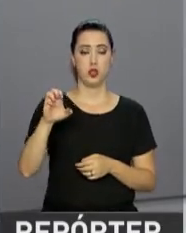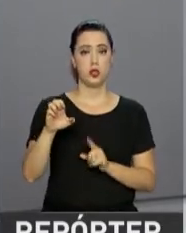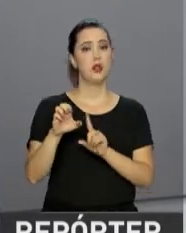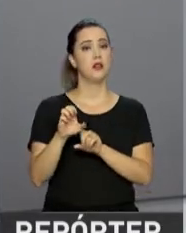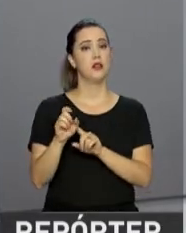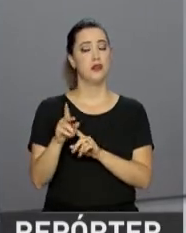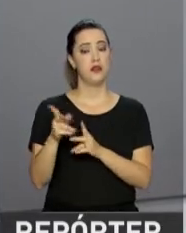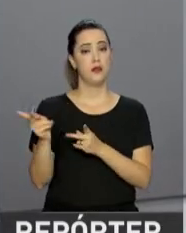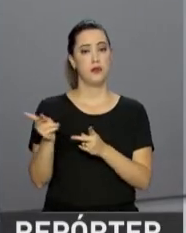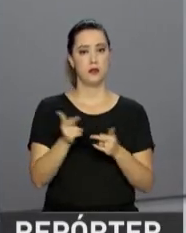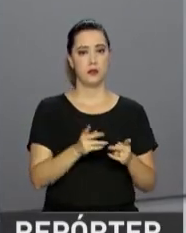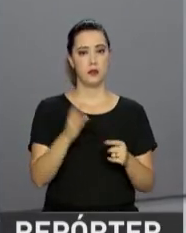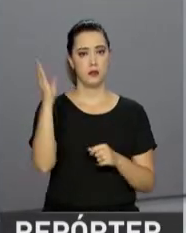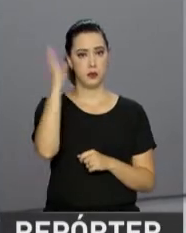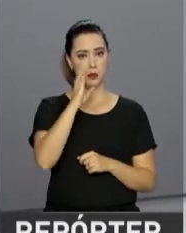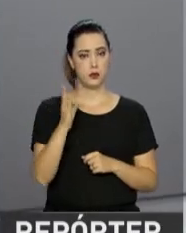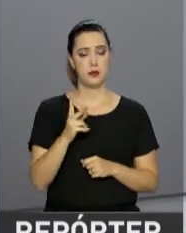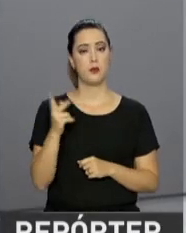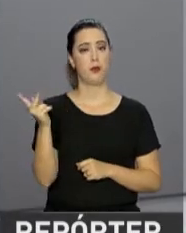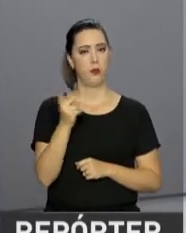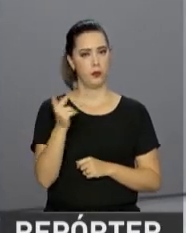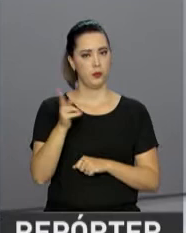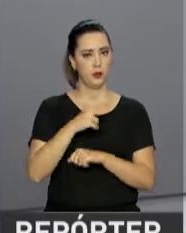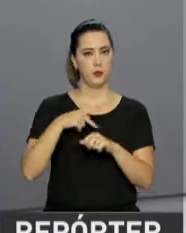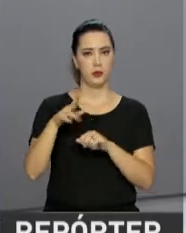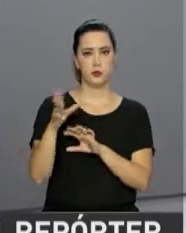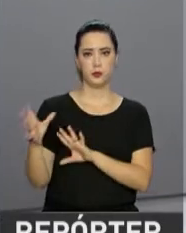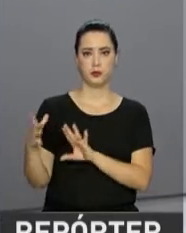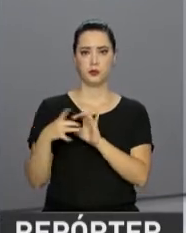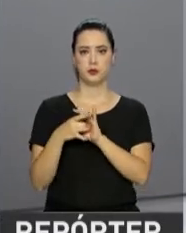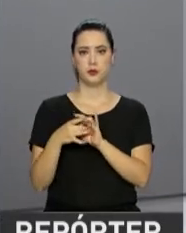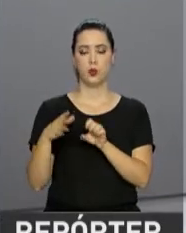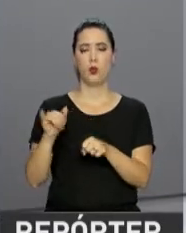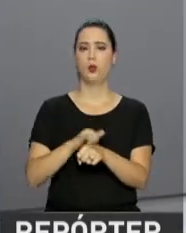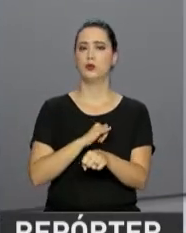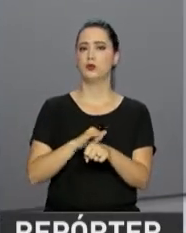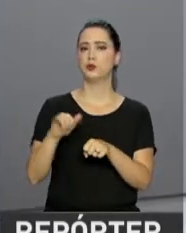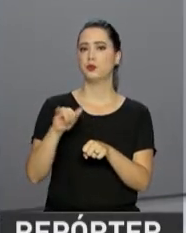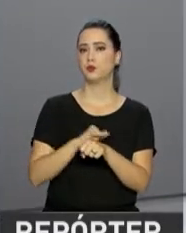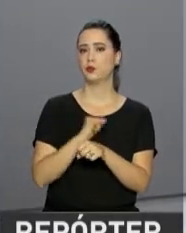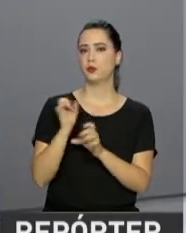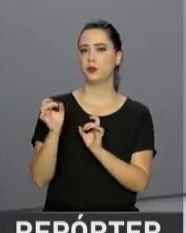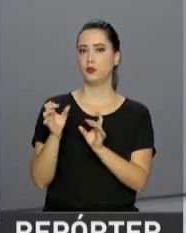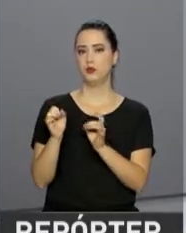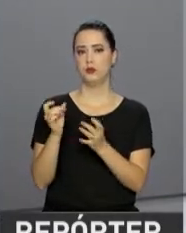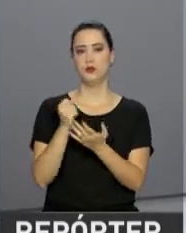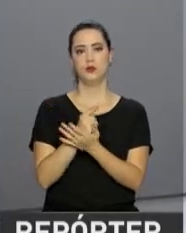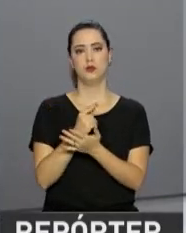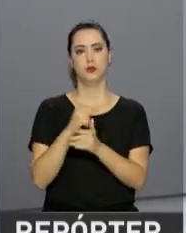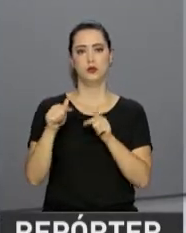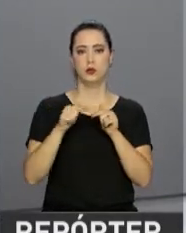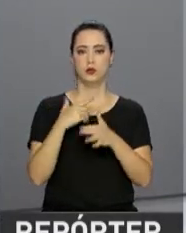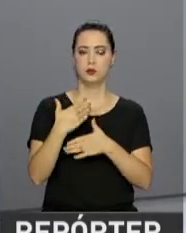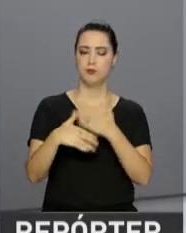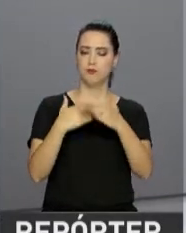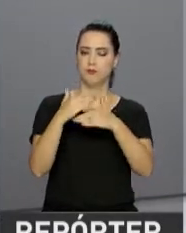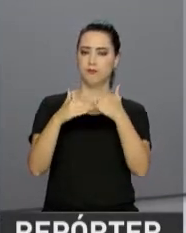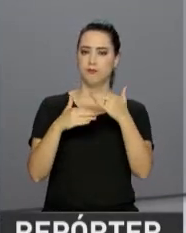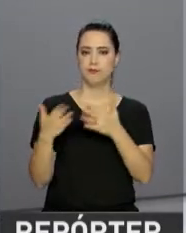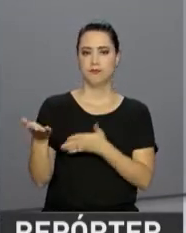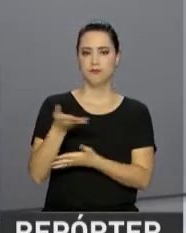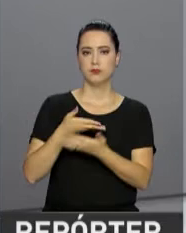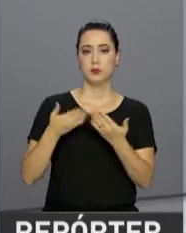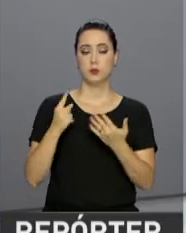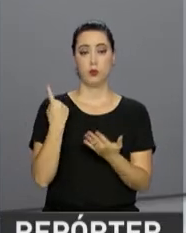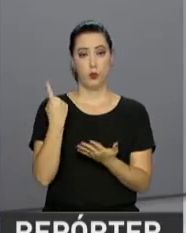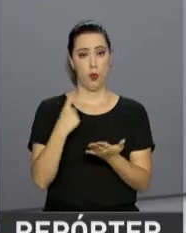visita oficial os dois países são parceiros comerciais estratégicos e trabalham para intensificar essa relação